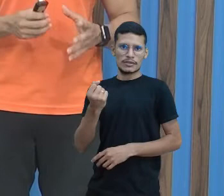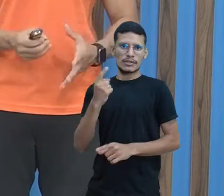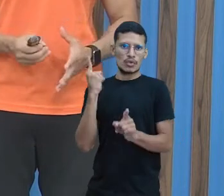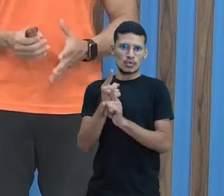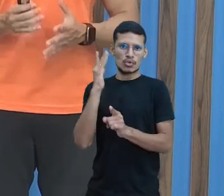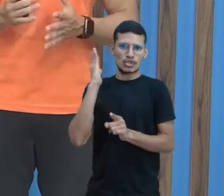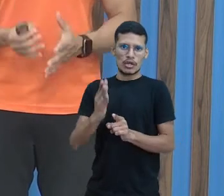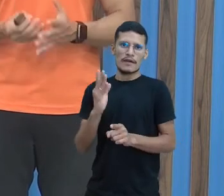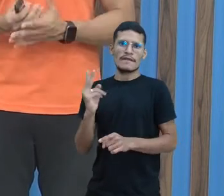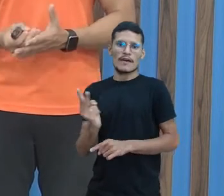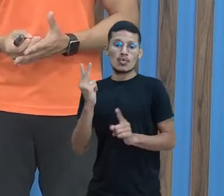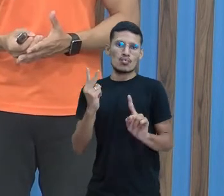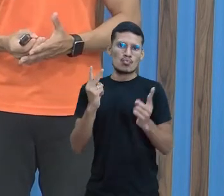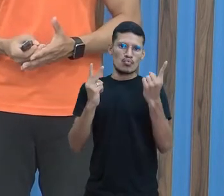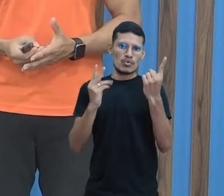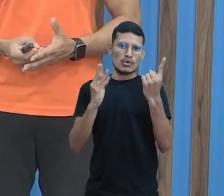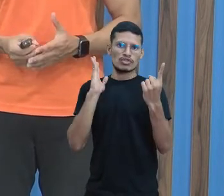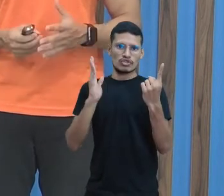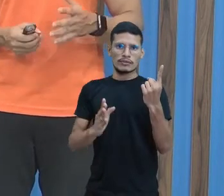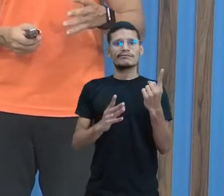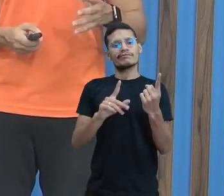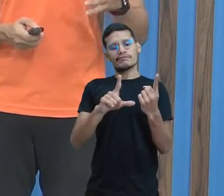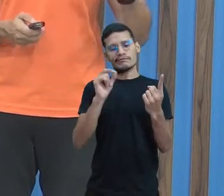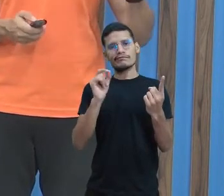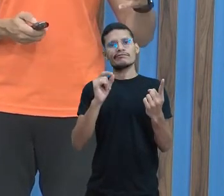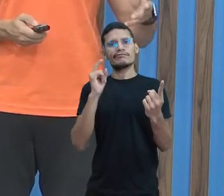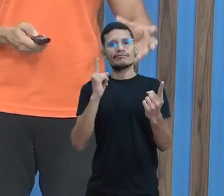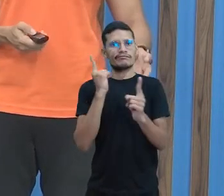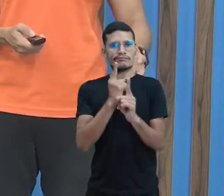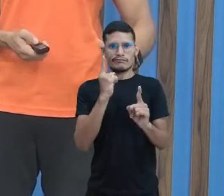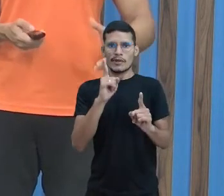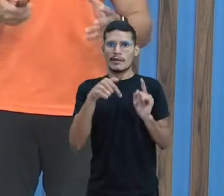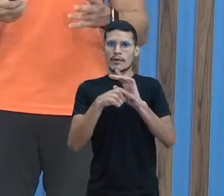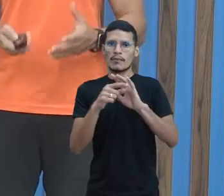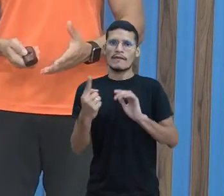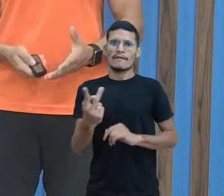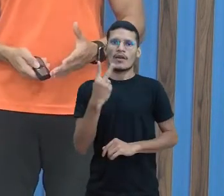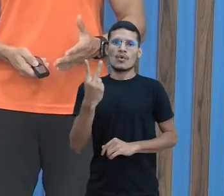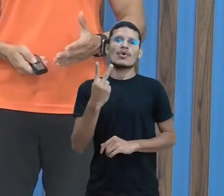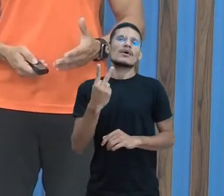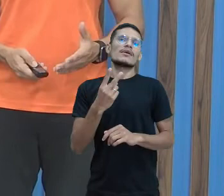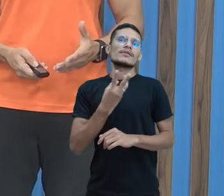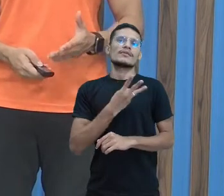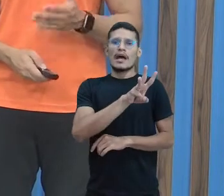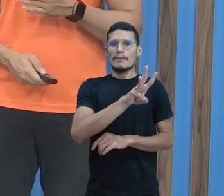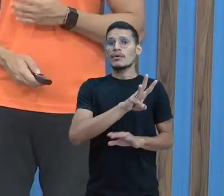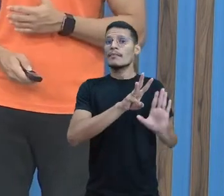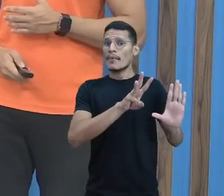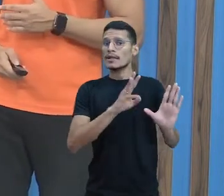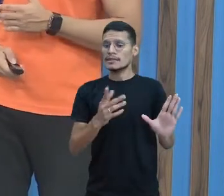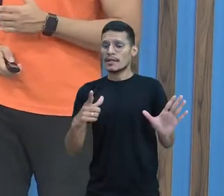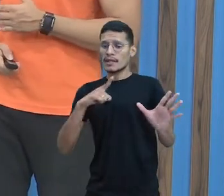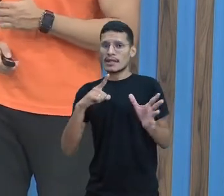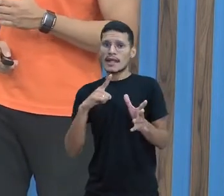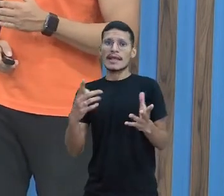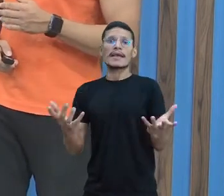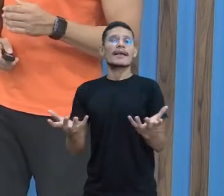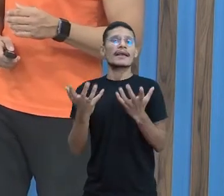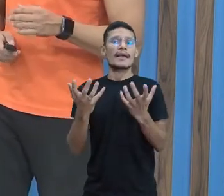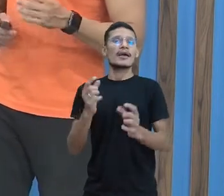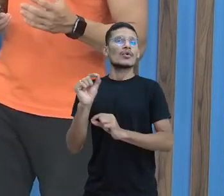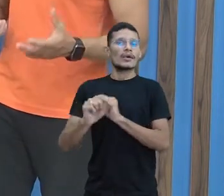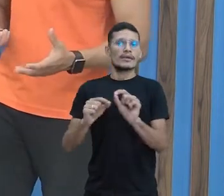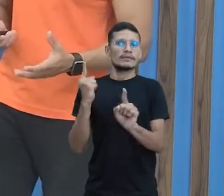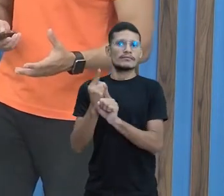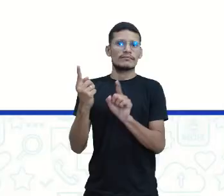o valor de uma incógnita, certo? Que é o valor de W. E agora, para encontrar o valor de Y, basta a